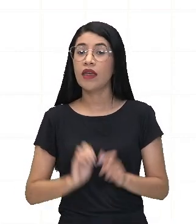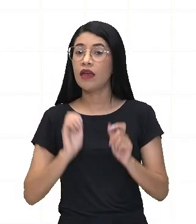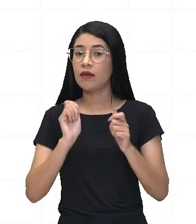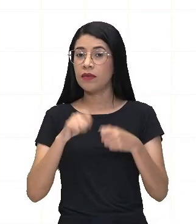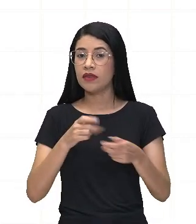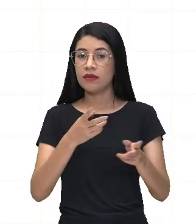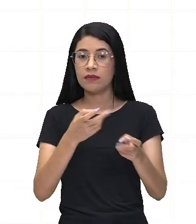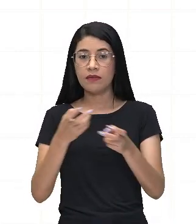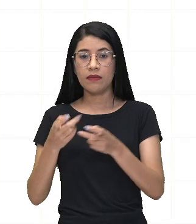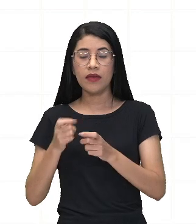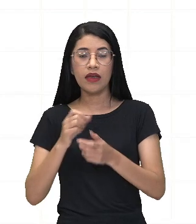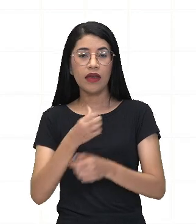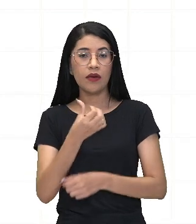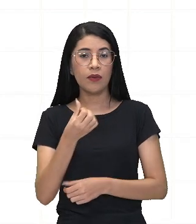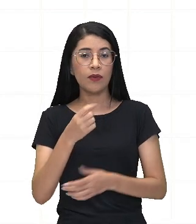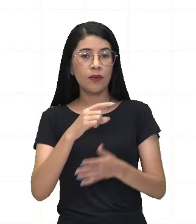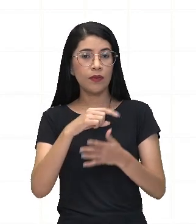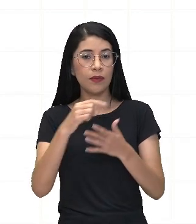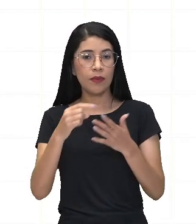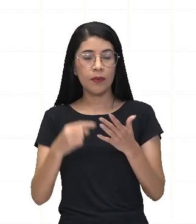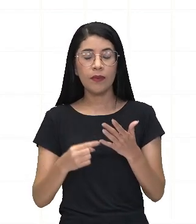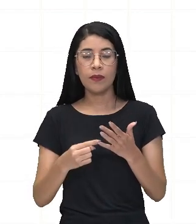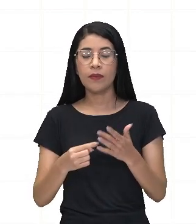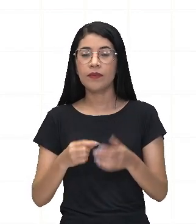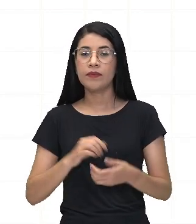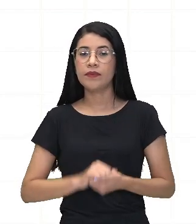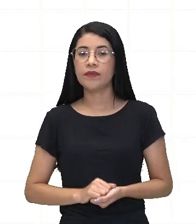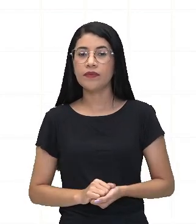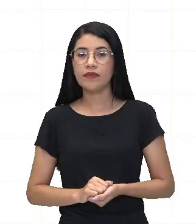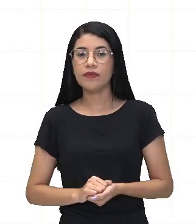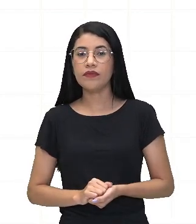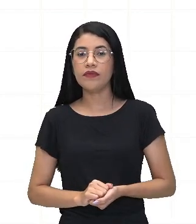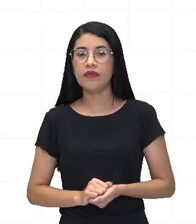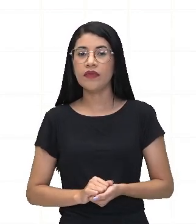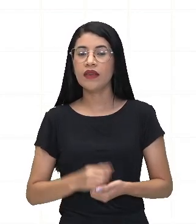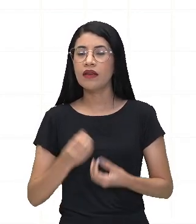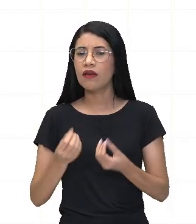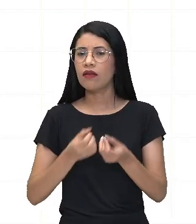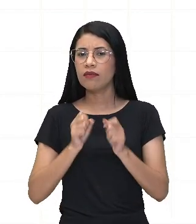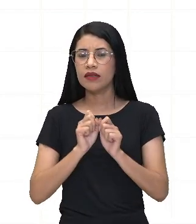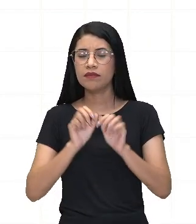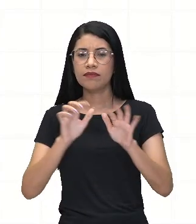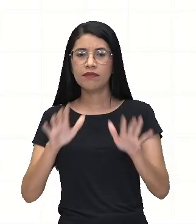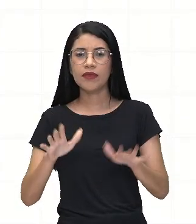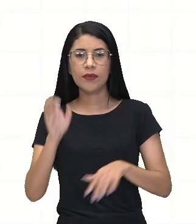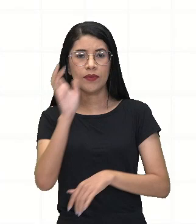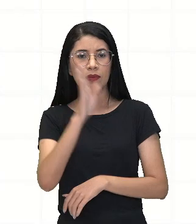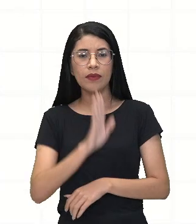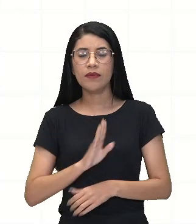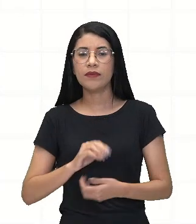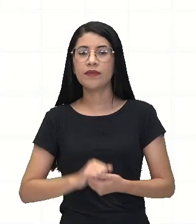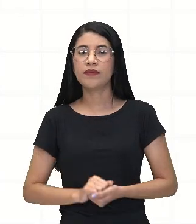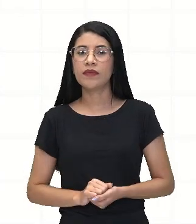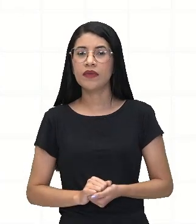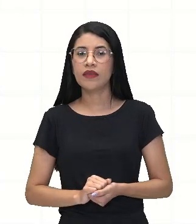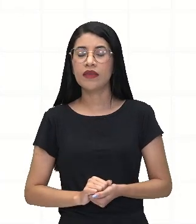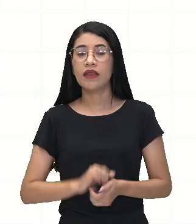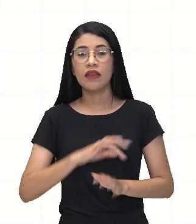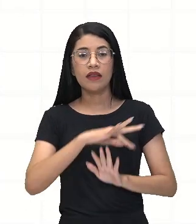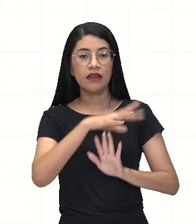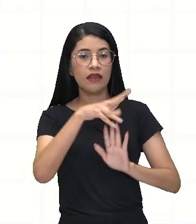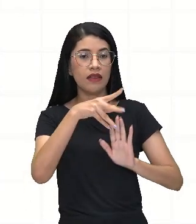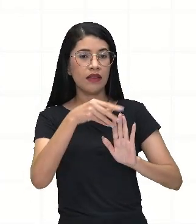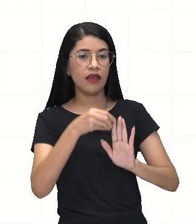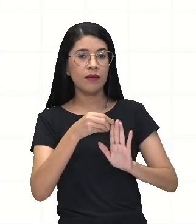esses 6 biomas aqui que estão distribuídos pelo nosso território. Então, nós temos a